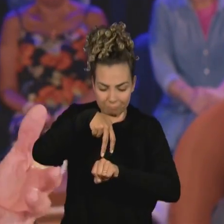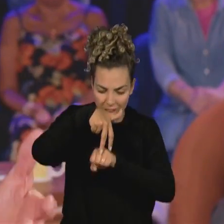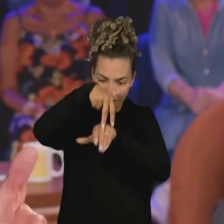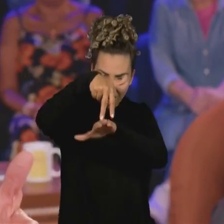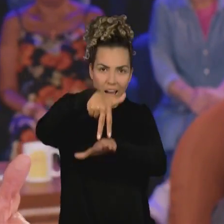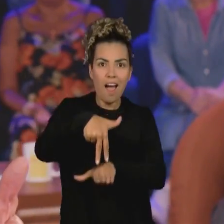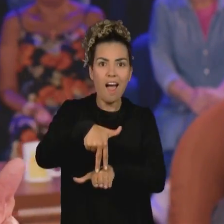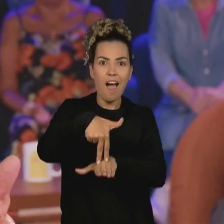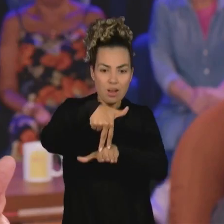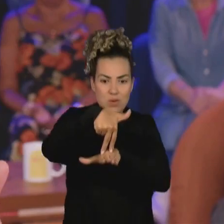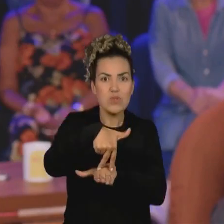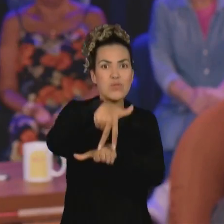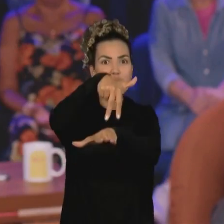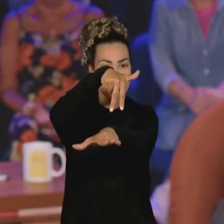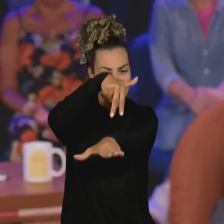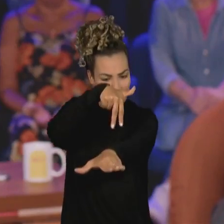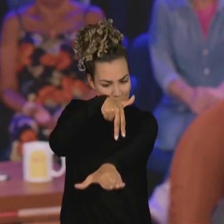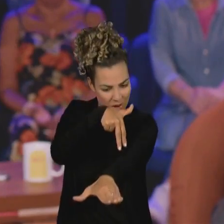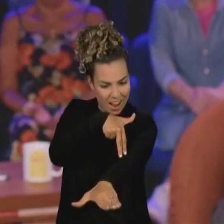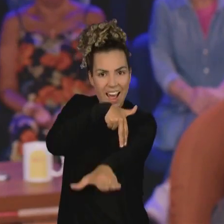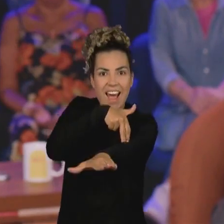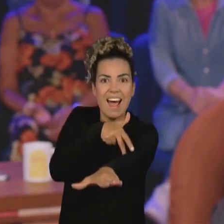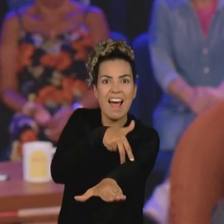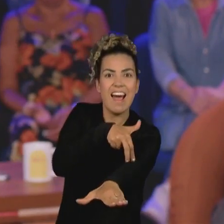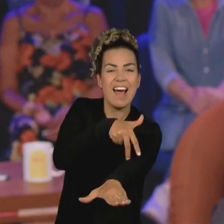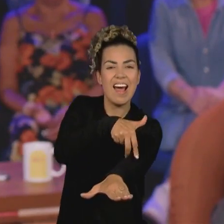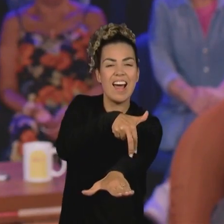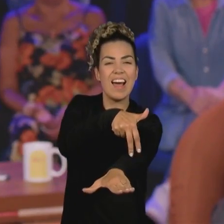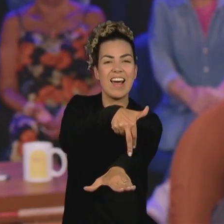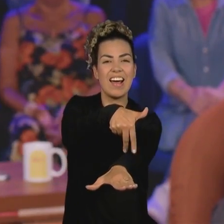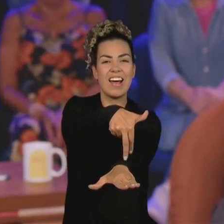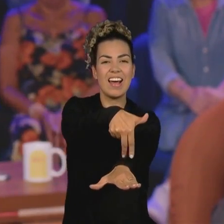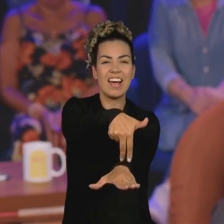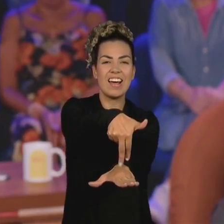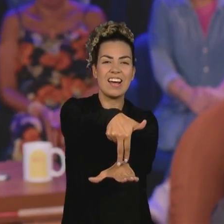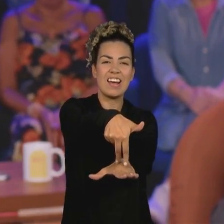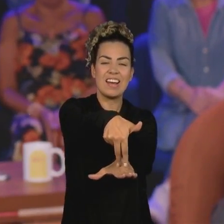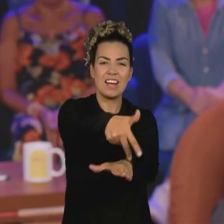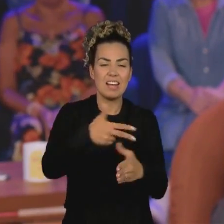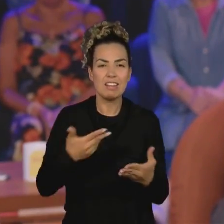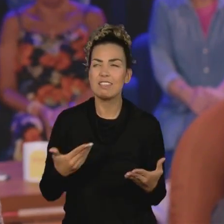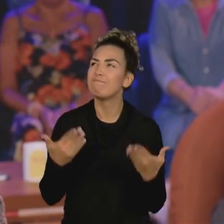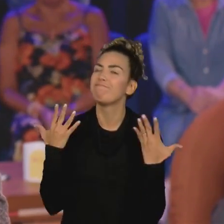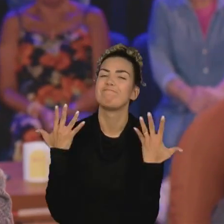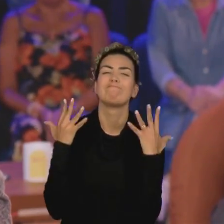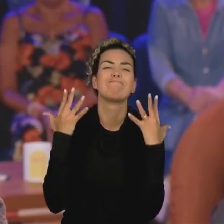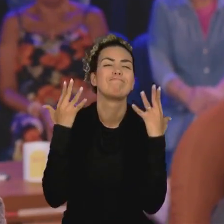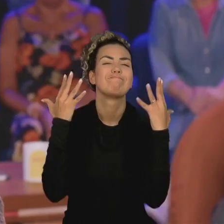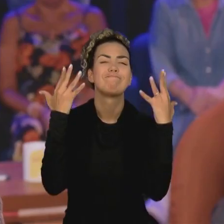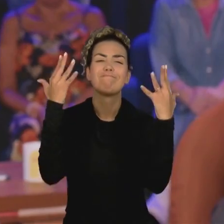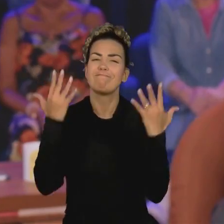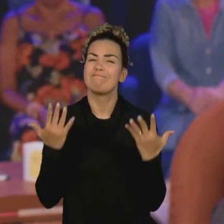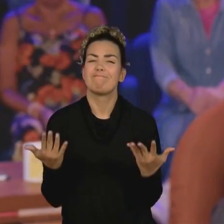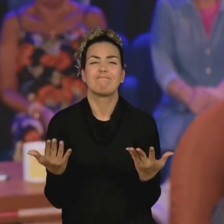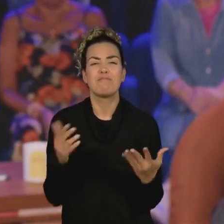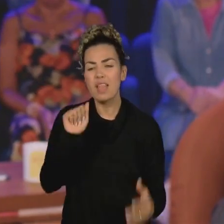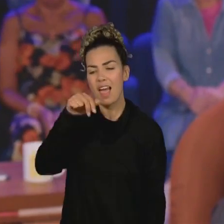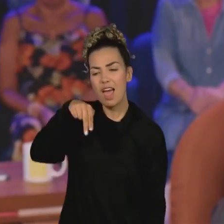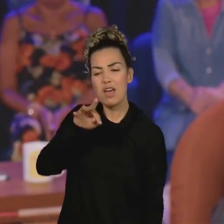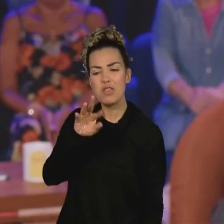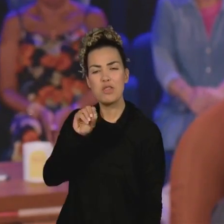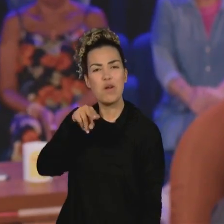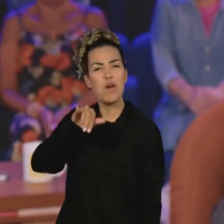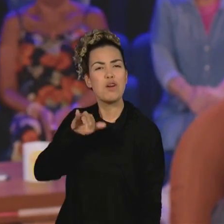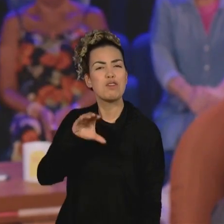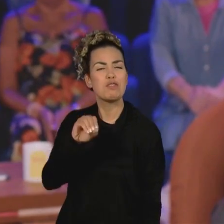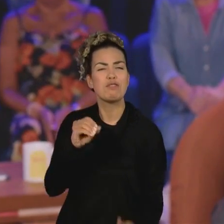Antônio Machado, poeta espanhol, poeta da humanidade. Caminhante, não há caminho, se faz o caminho ao